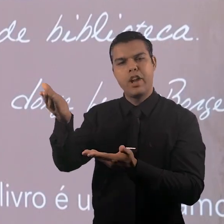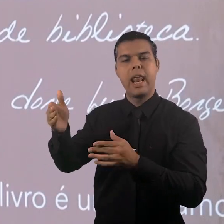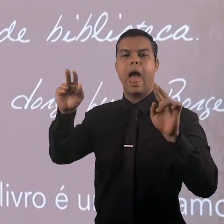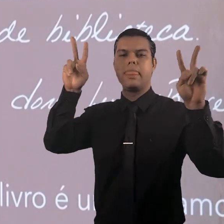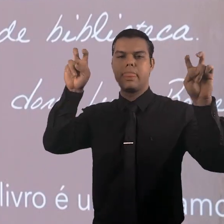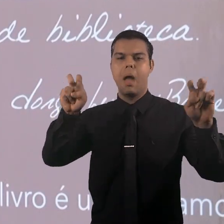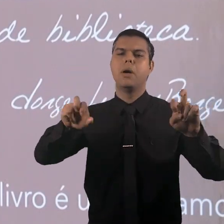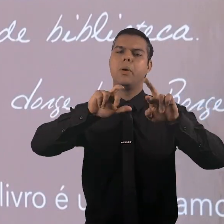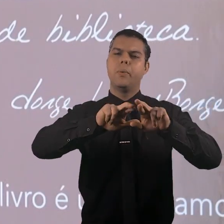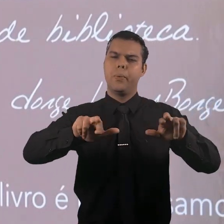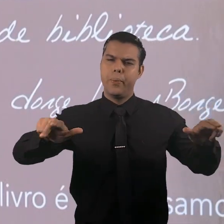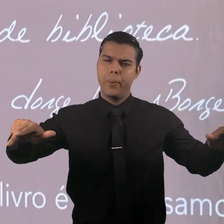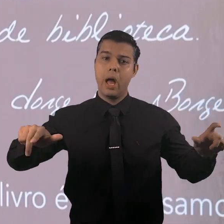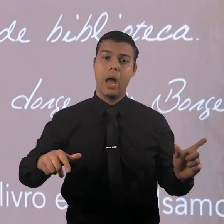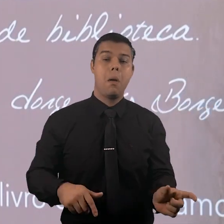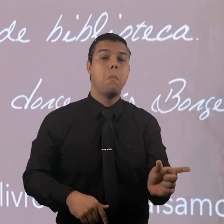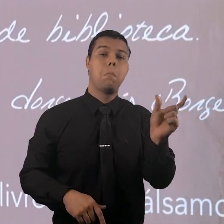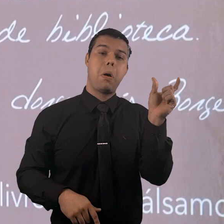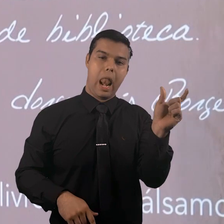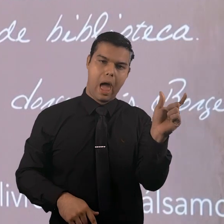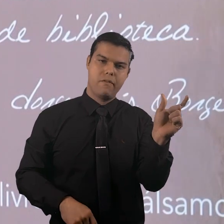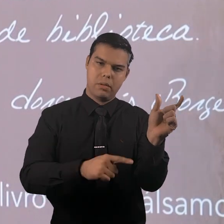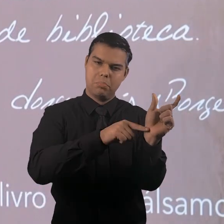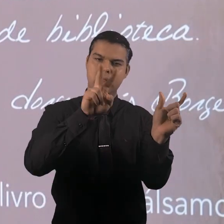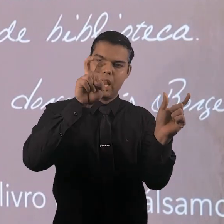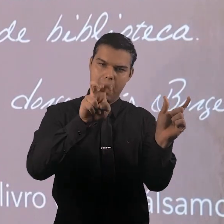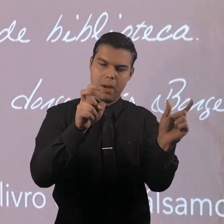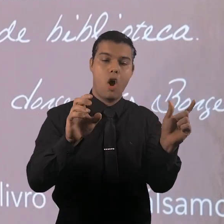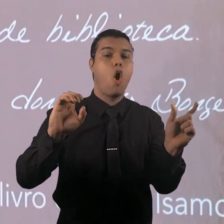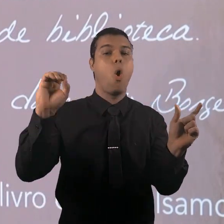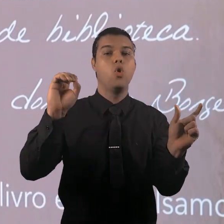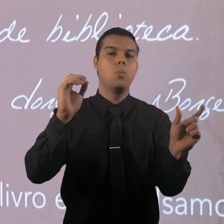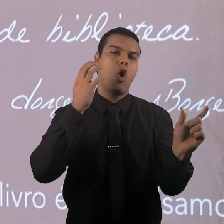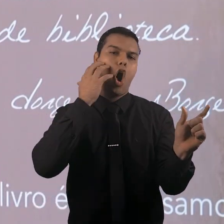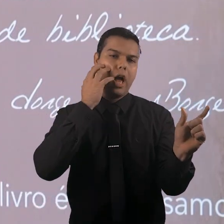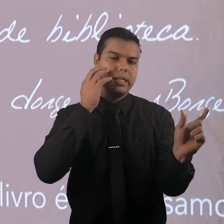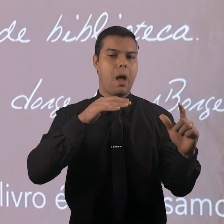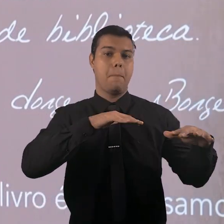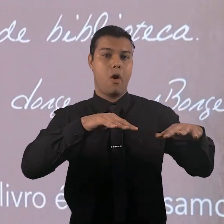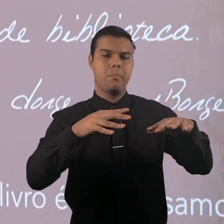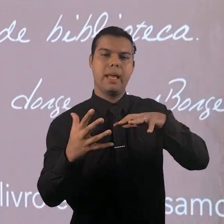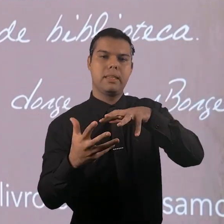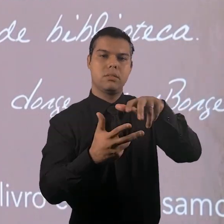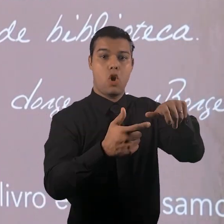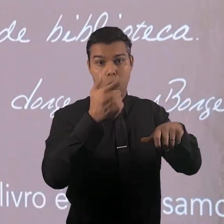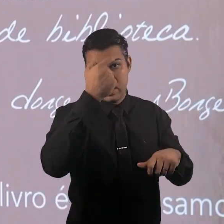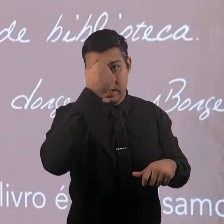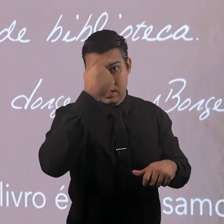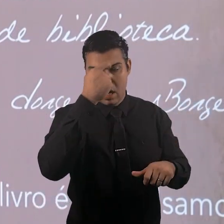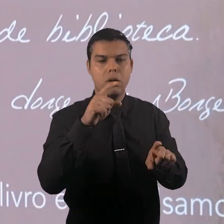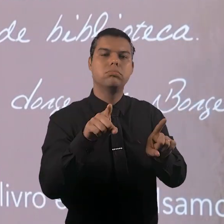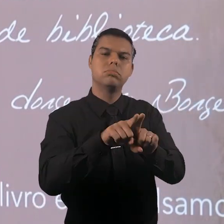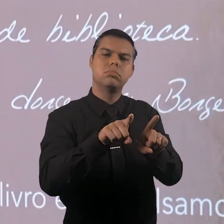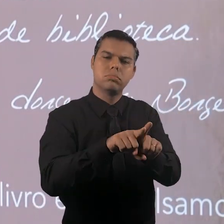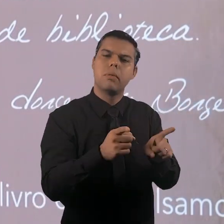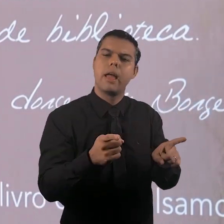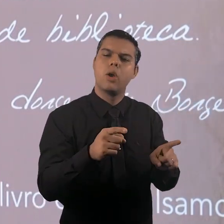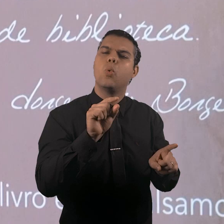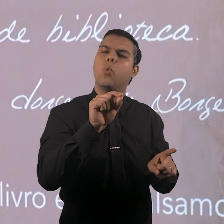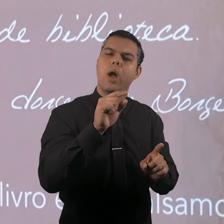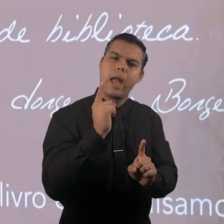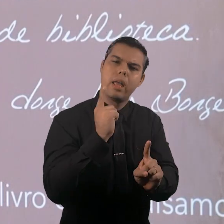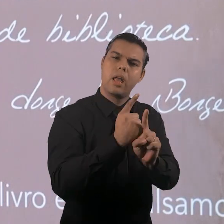tema a ser abordado, uma palavra-chave. Hoje vamos falar de Outubro Rosa, o Movimento Internacional de Conscientização